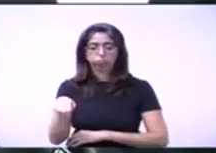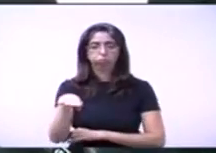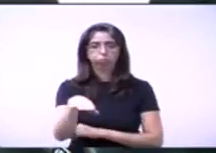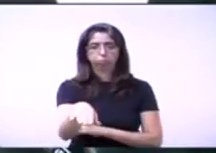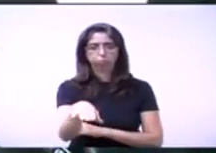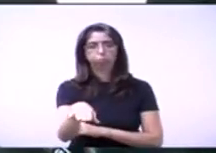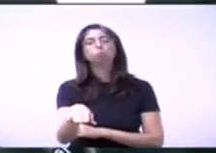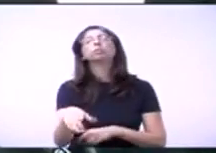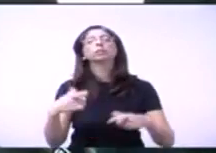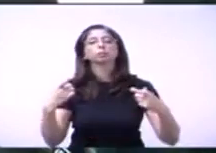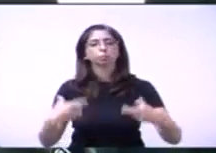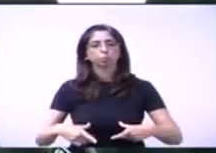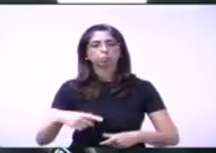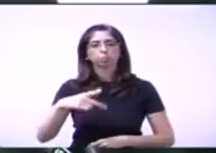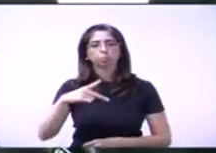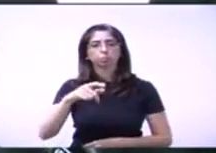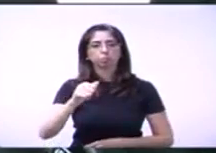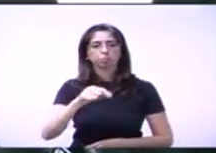no Residencial Pazete.